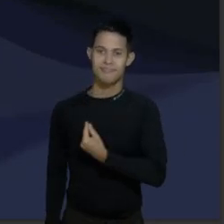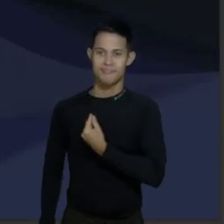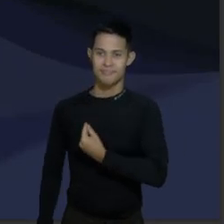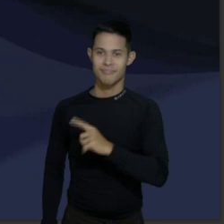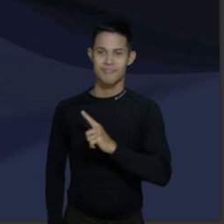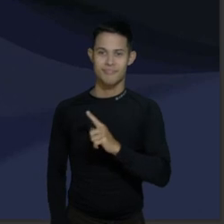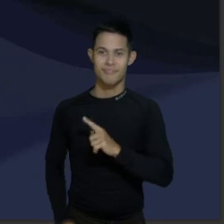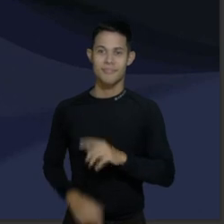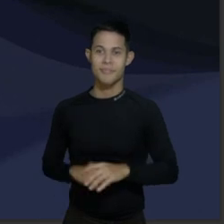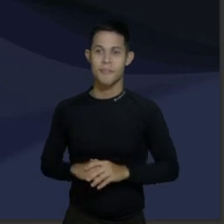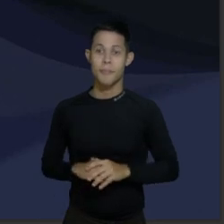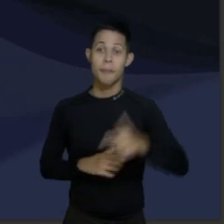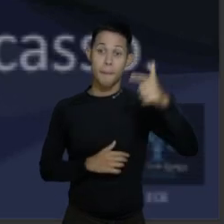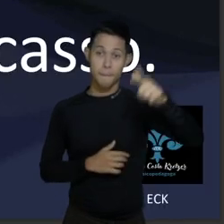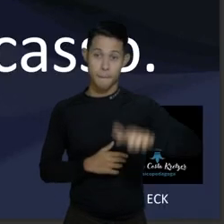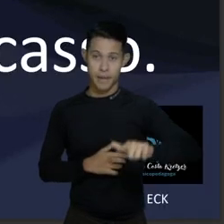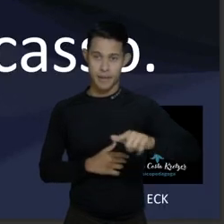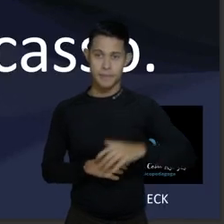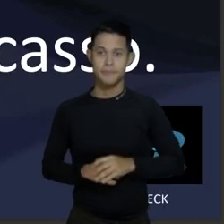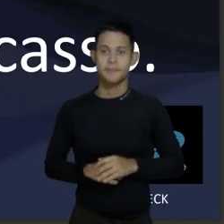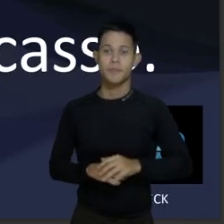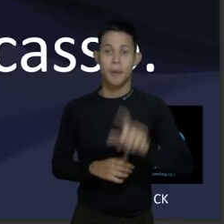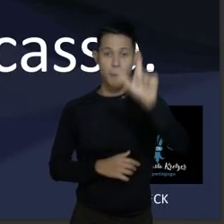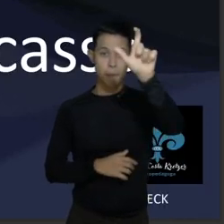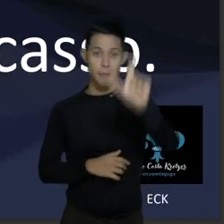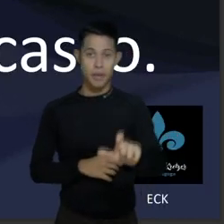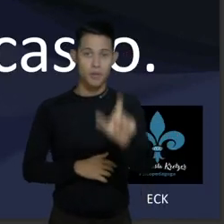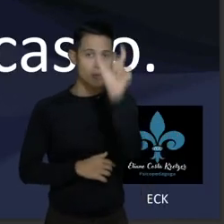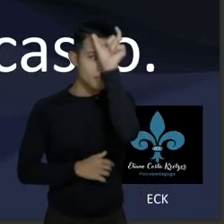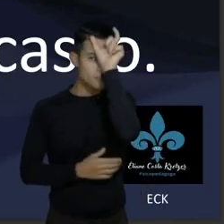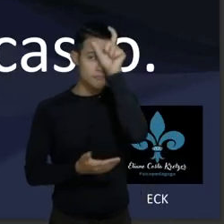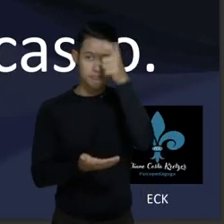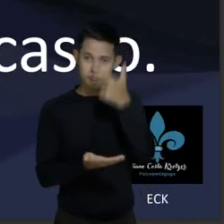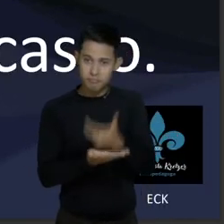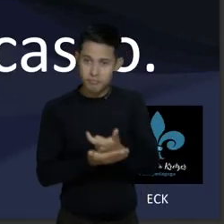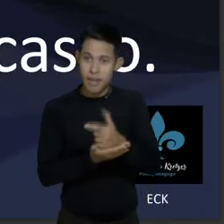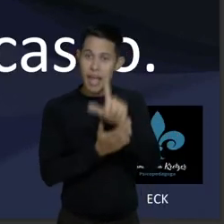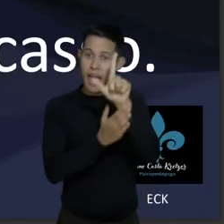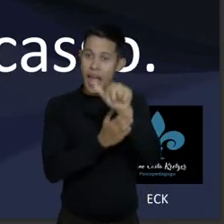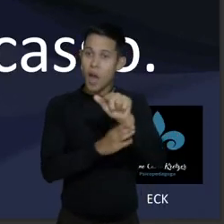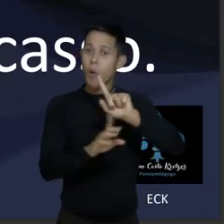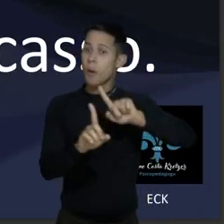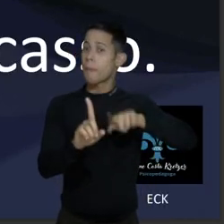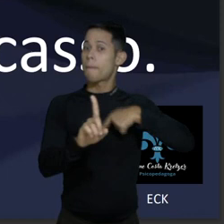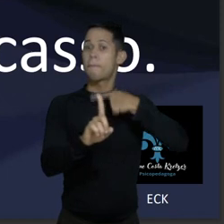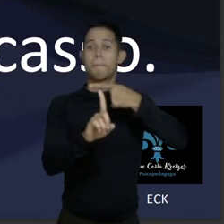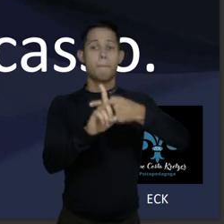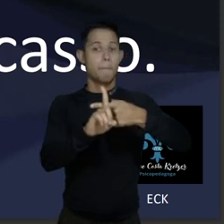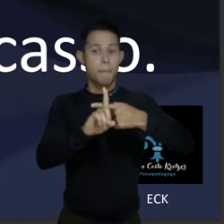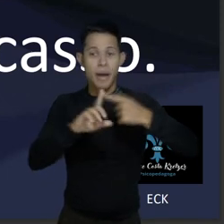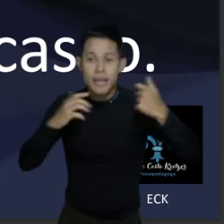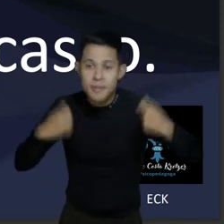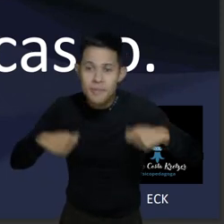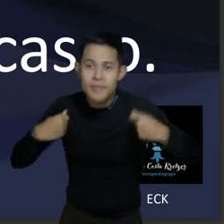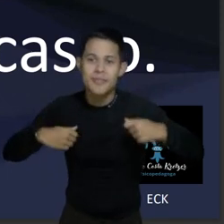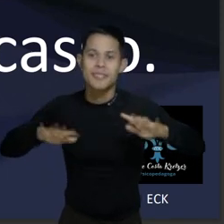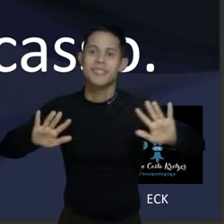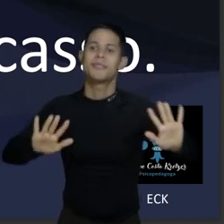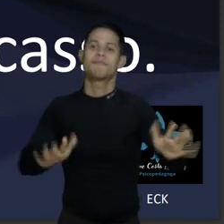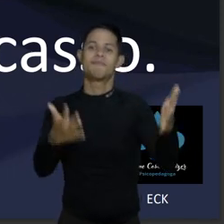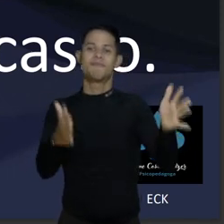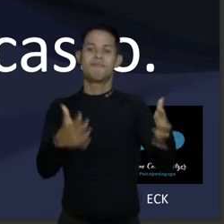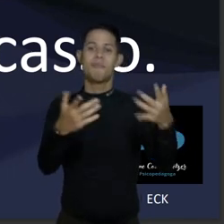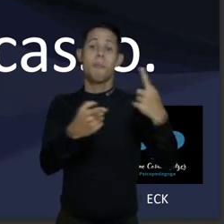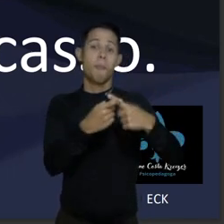mais precisa de motivação porque na sua caminhada e na sua trajetória é